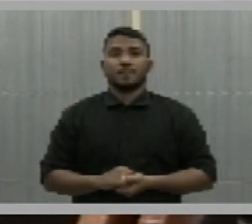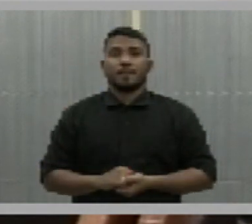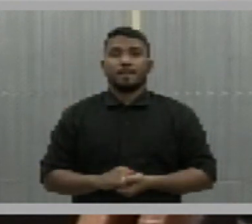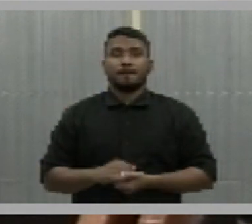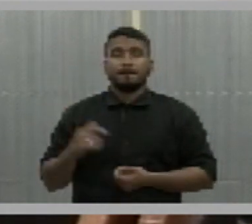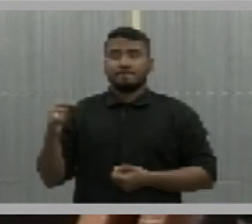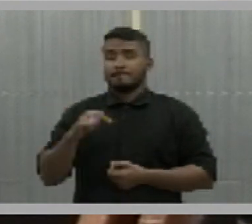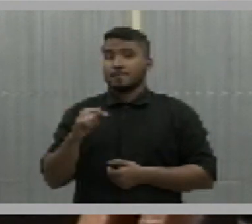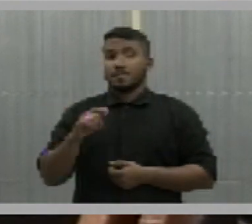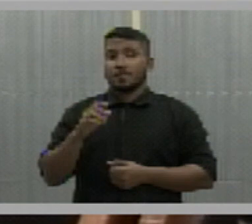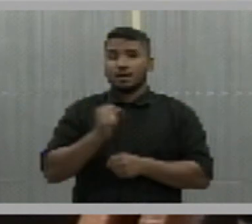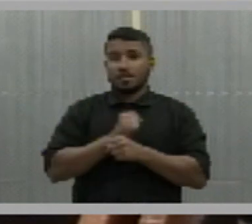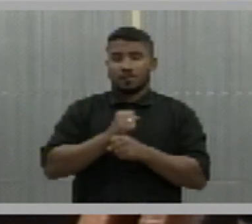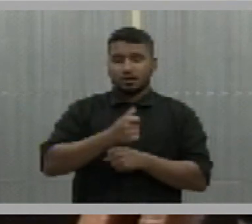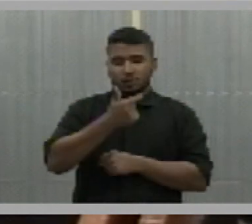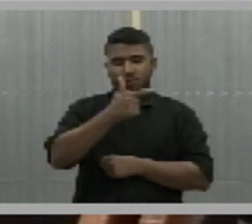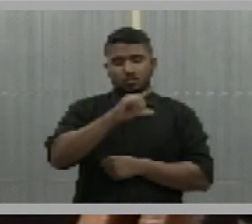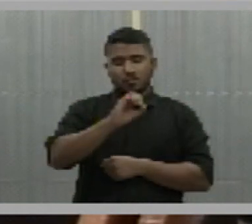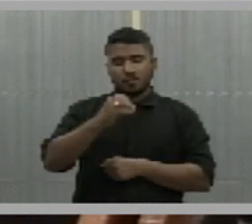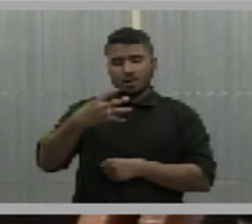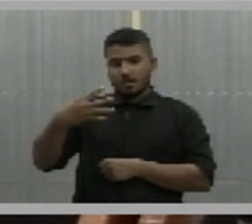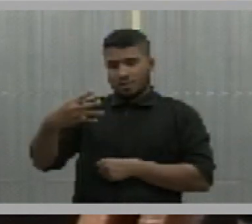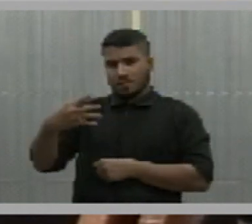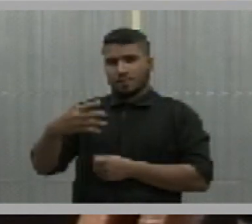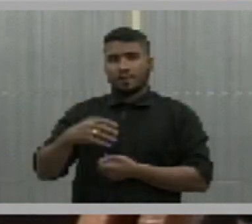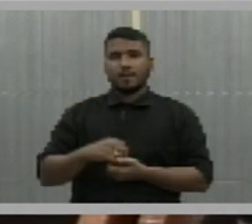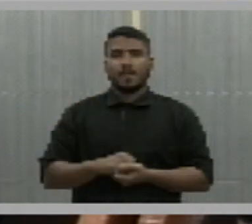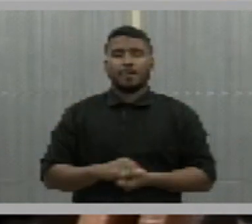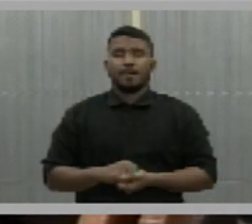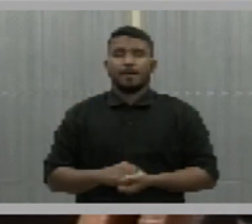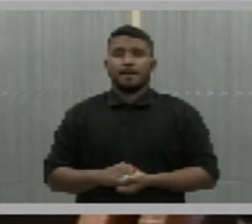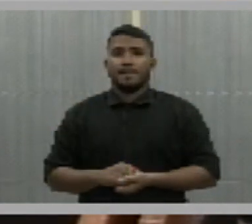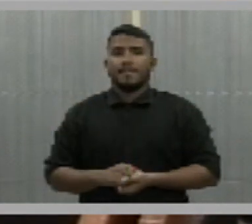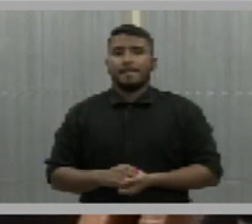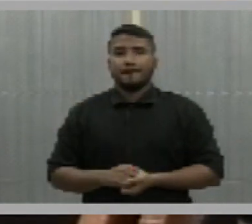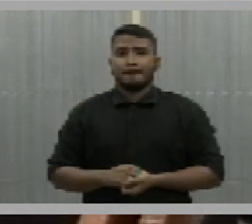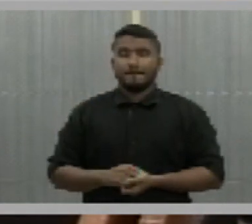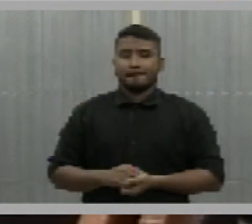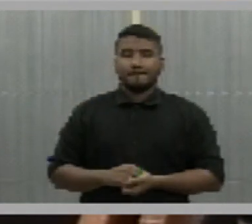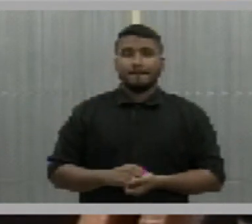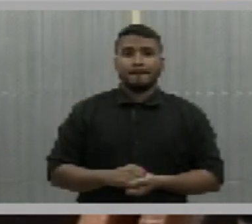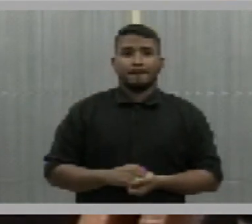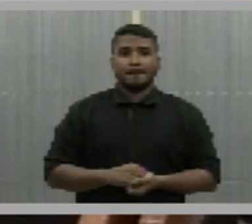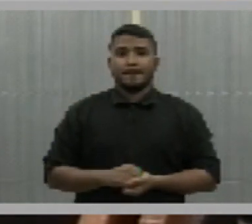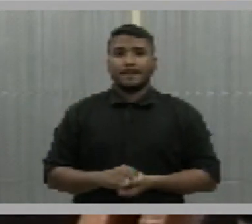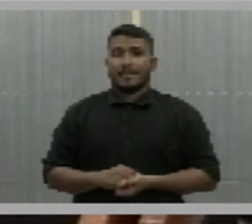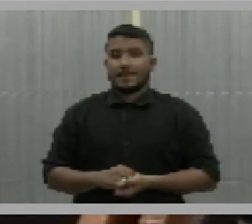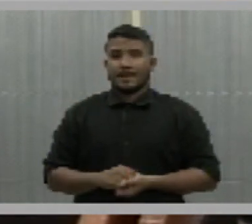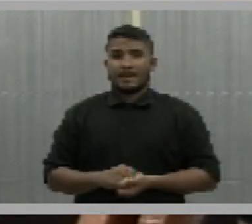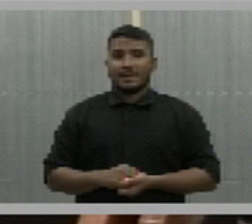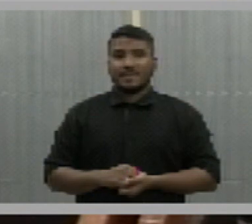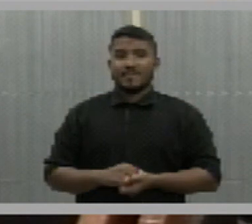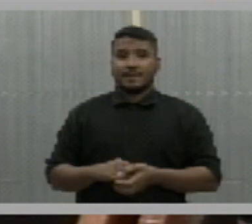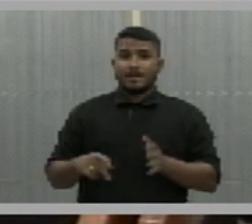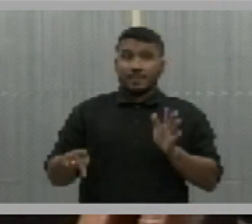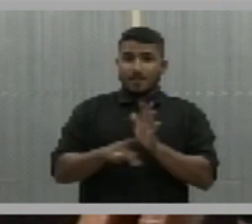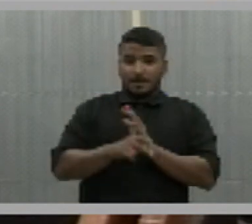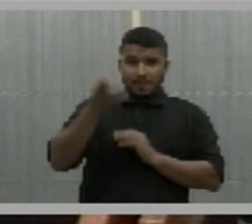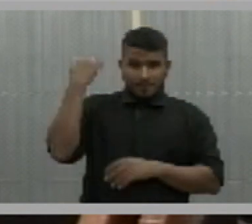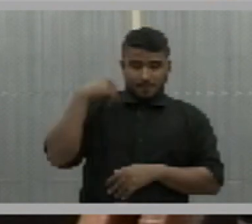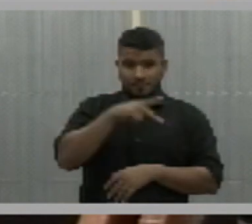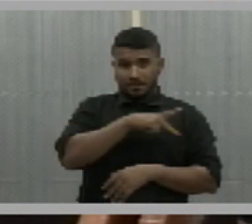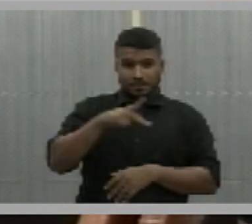programa, que foi instituído em 2004, na primeira, portanto, passagem do presidente